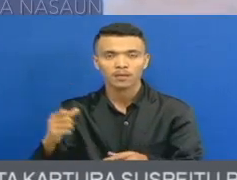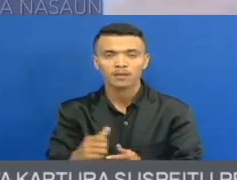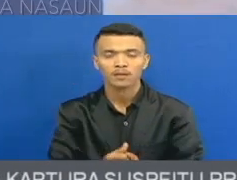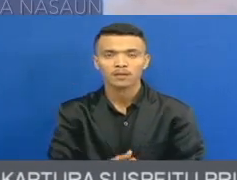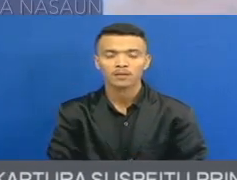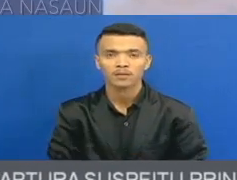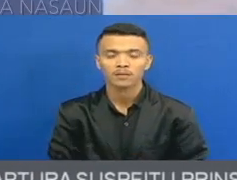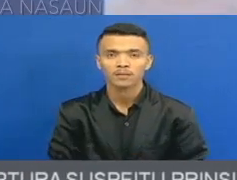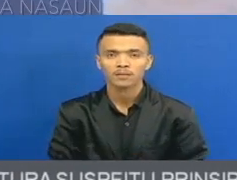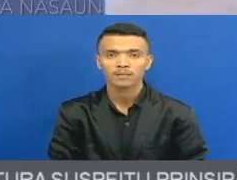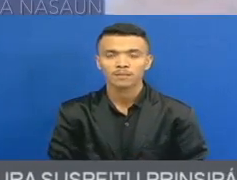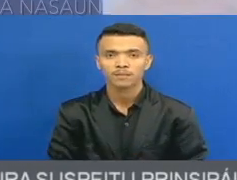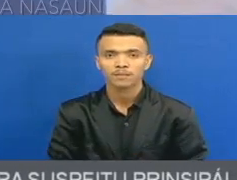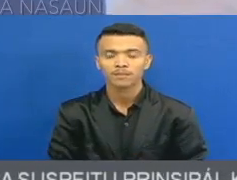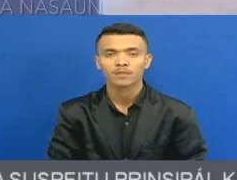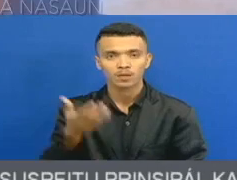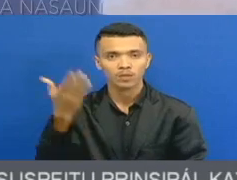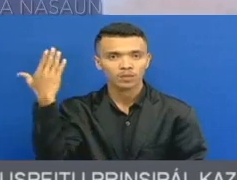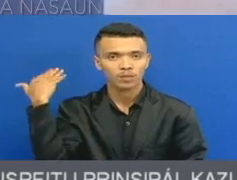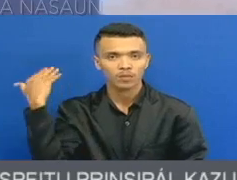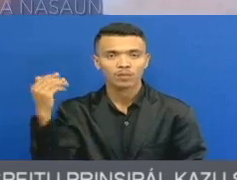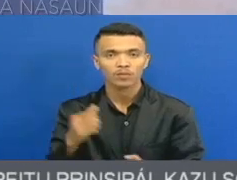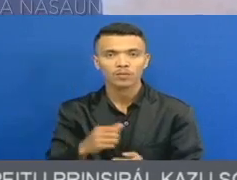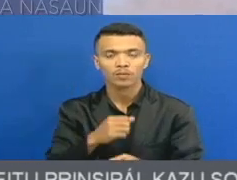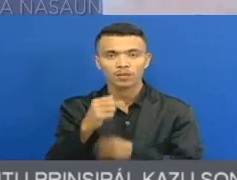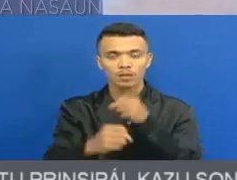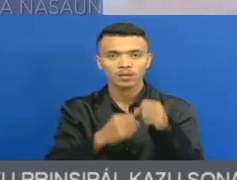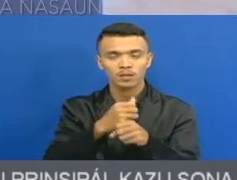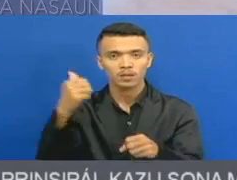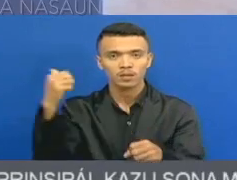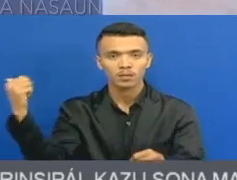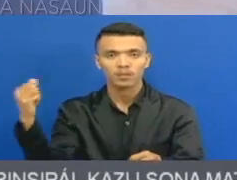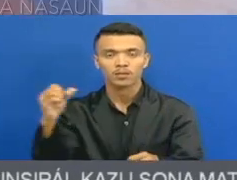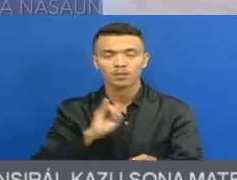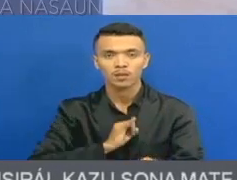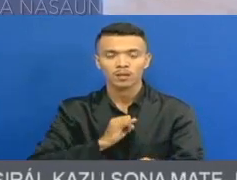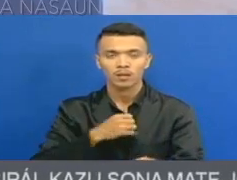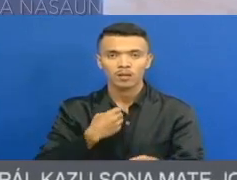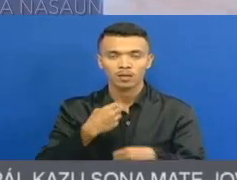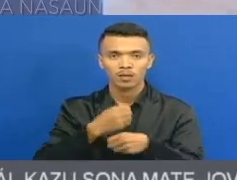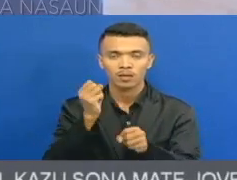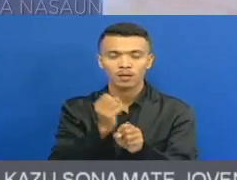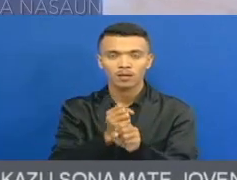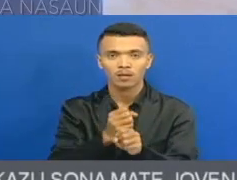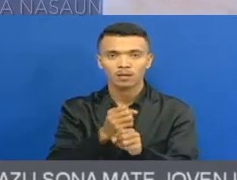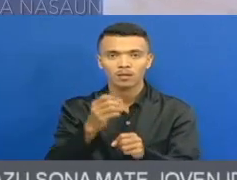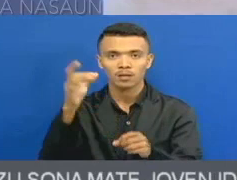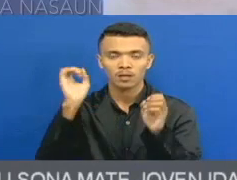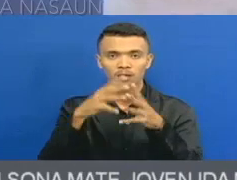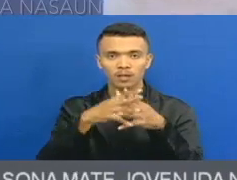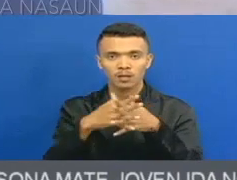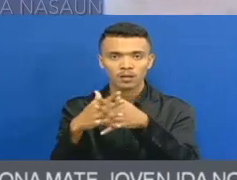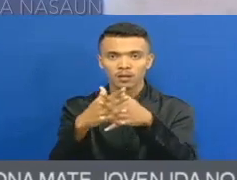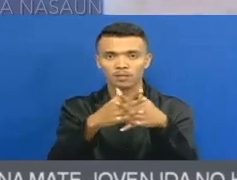ne. E ulu fula rupti no ruma li va, hau halo vidui da ho, grupi de America.